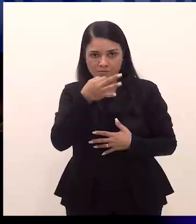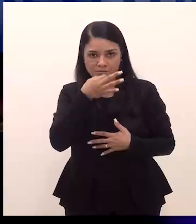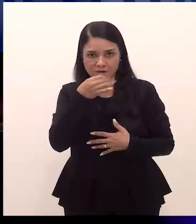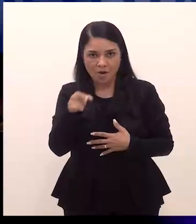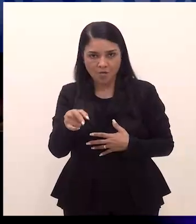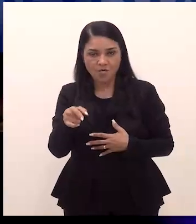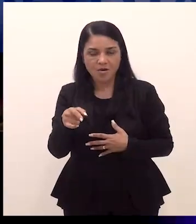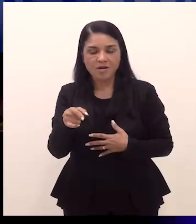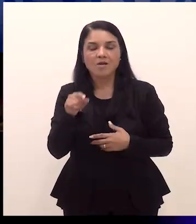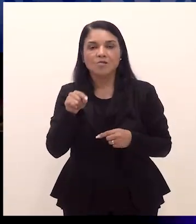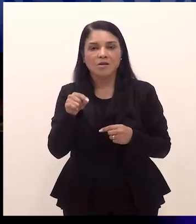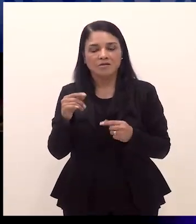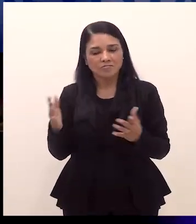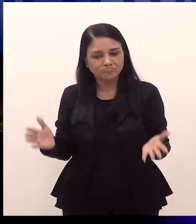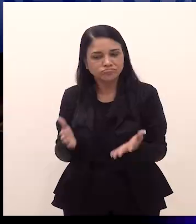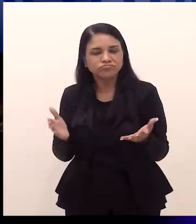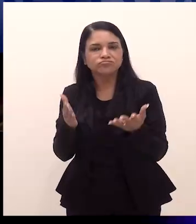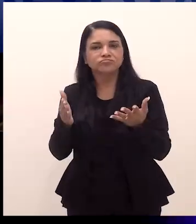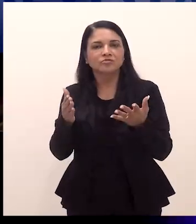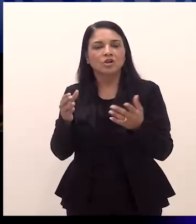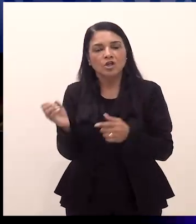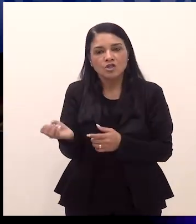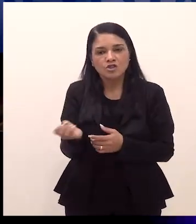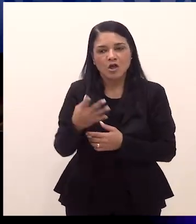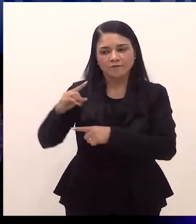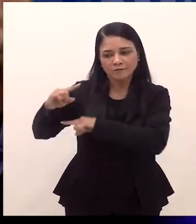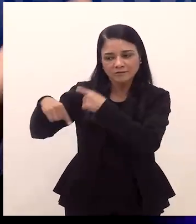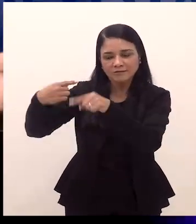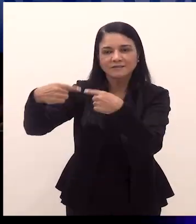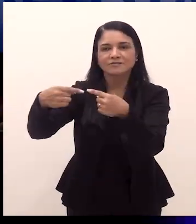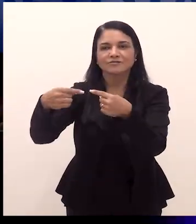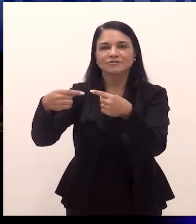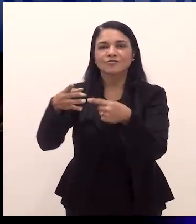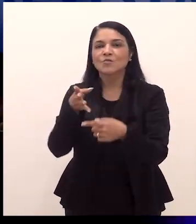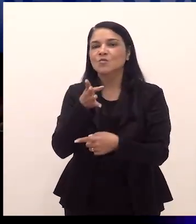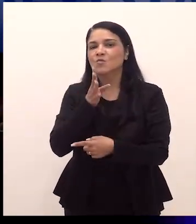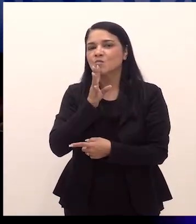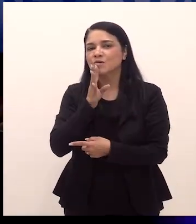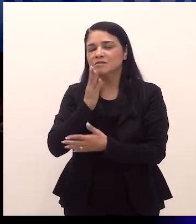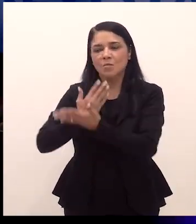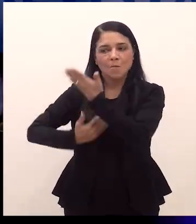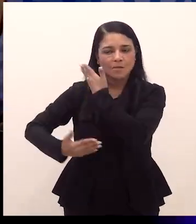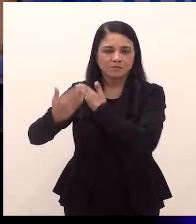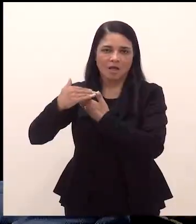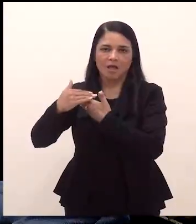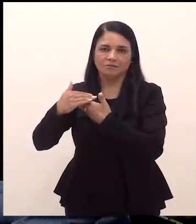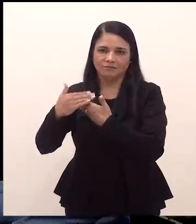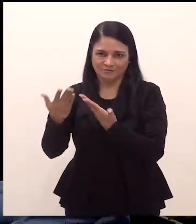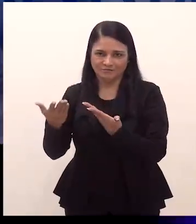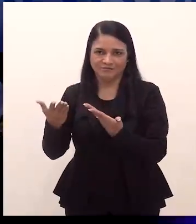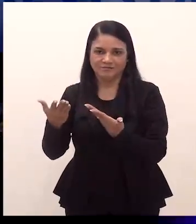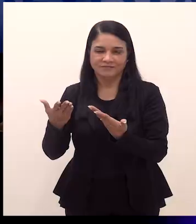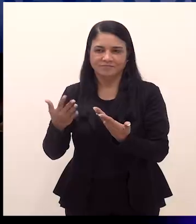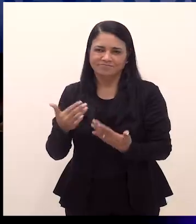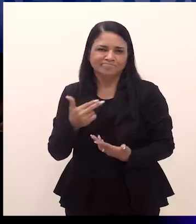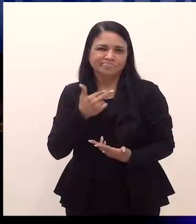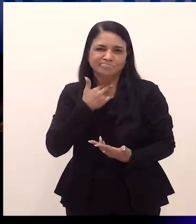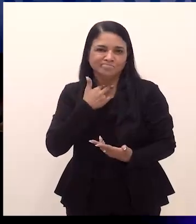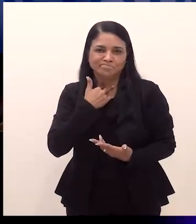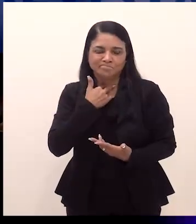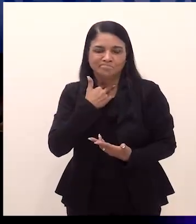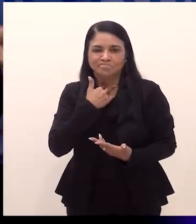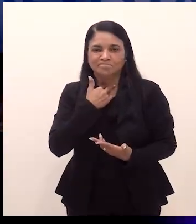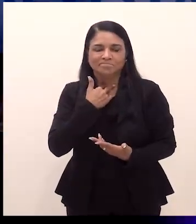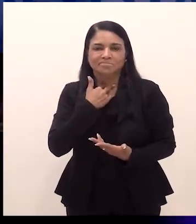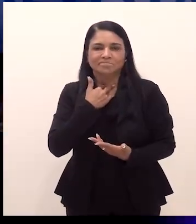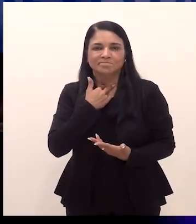isso é o que vai nutrir, inclusive, para que novas gerações venham conhecer Com certeza. o passado, né? A